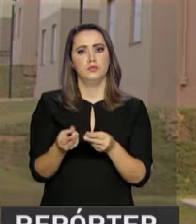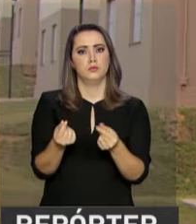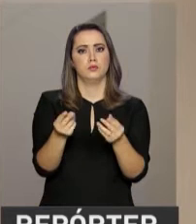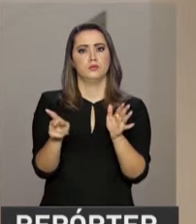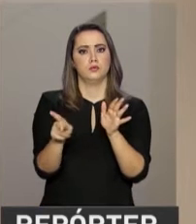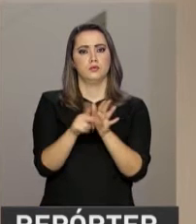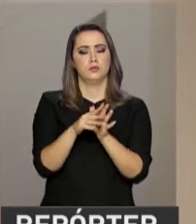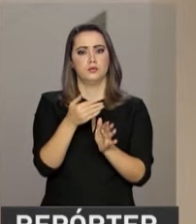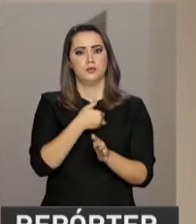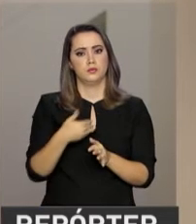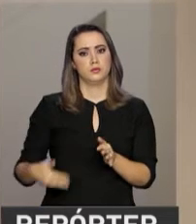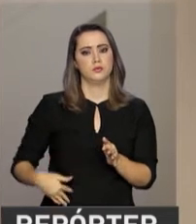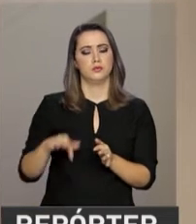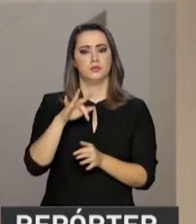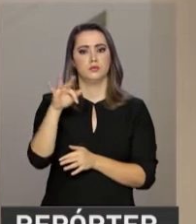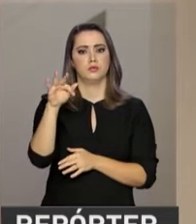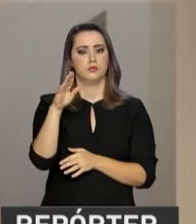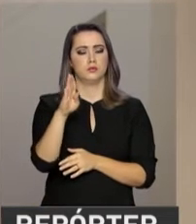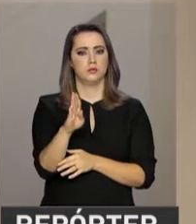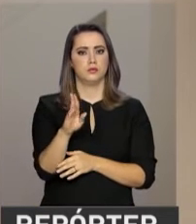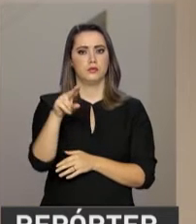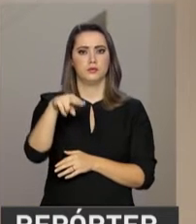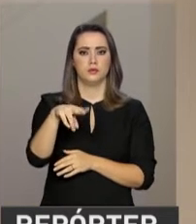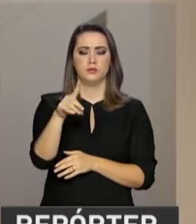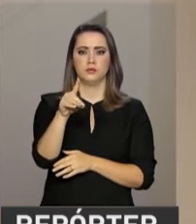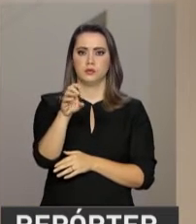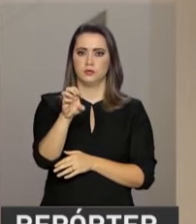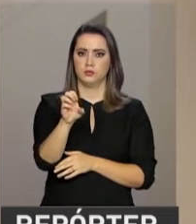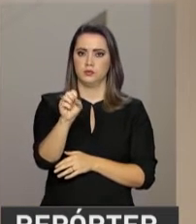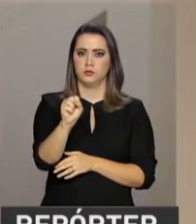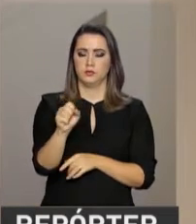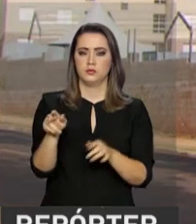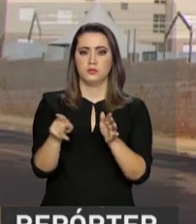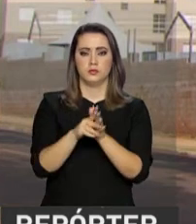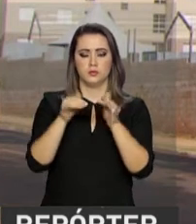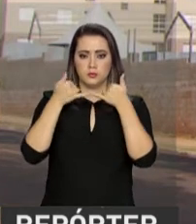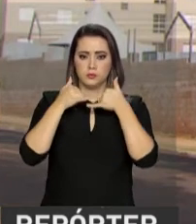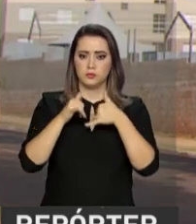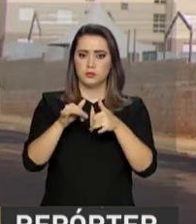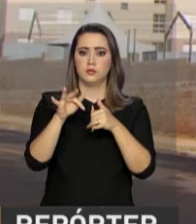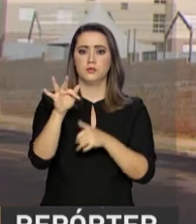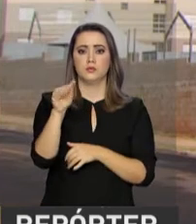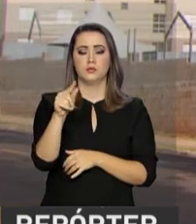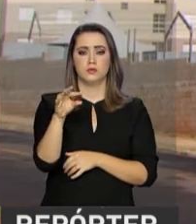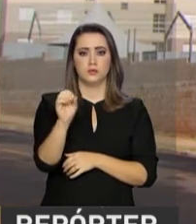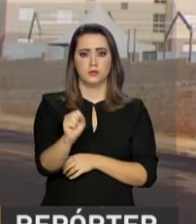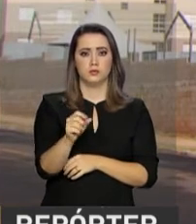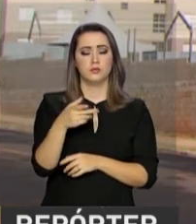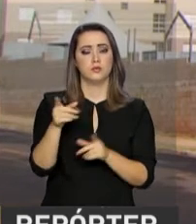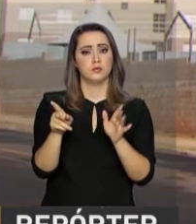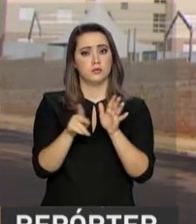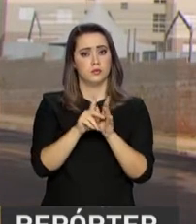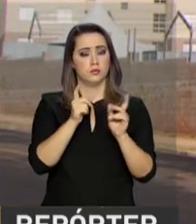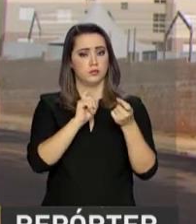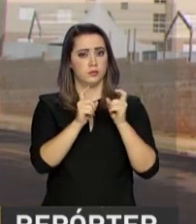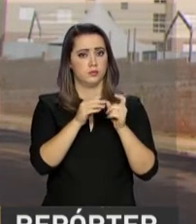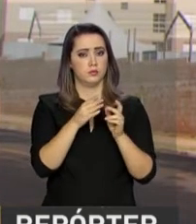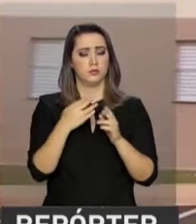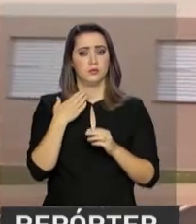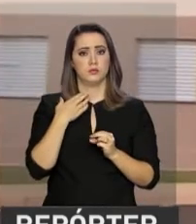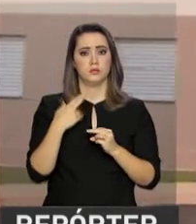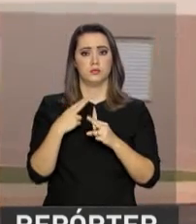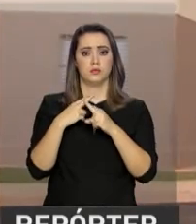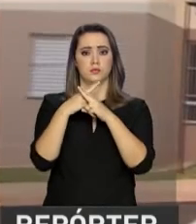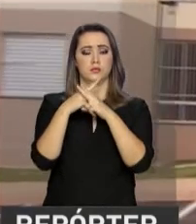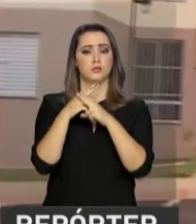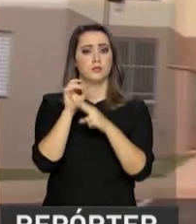do BNDES, de fundos de empresas públicas da área de energia e do FGTS, administrado pela Caixa Econômica Federal.